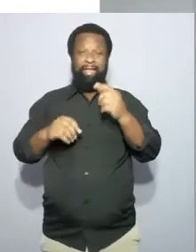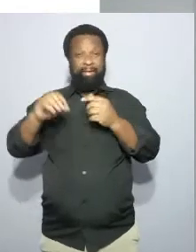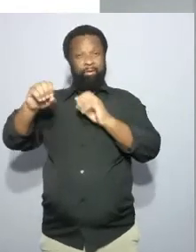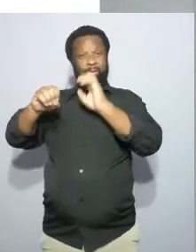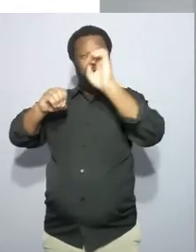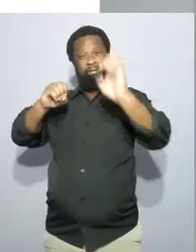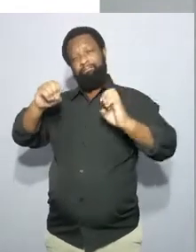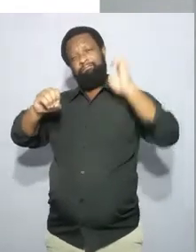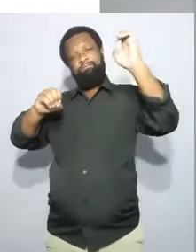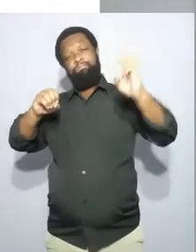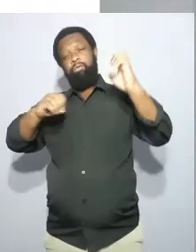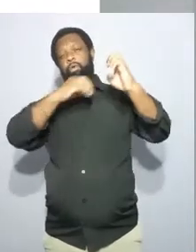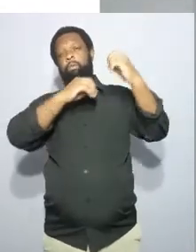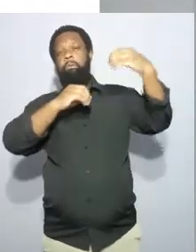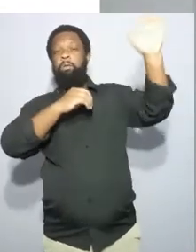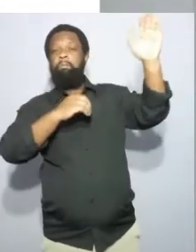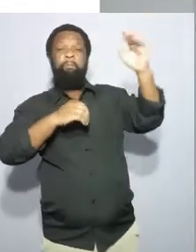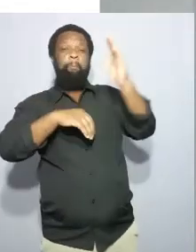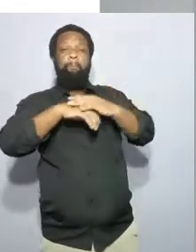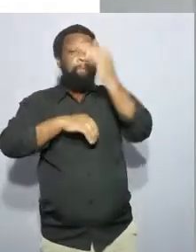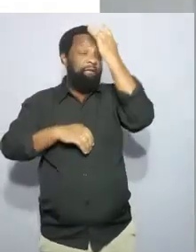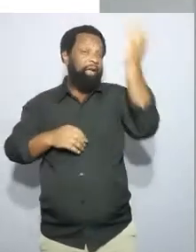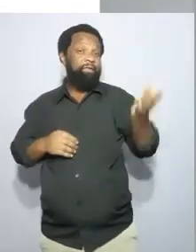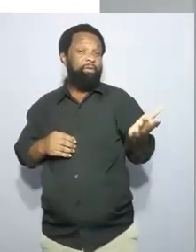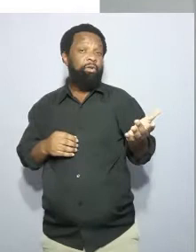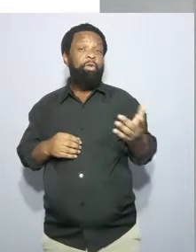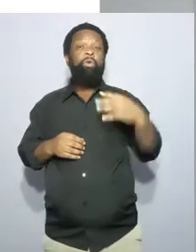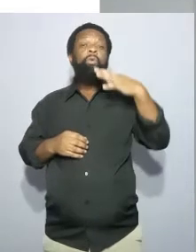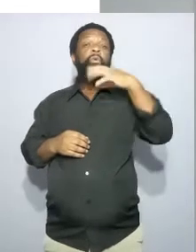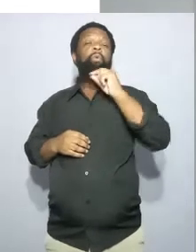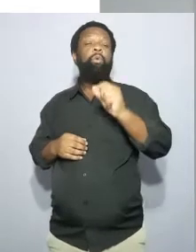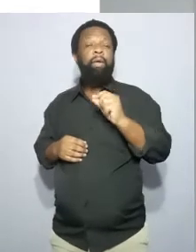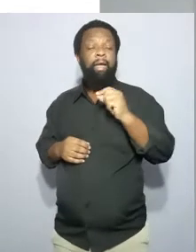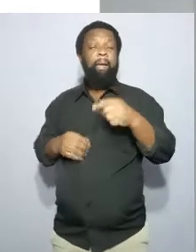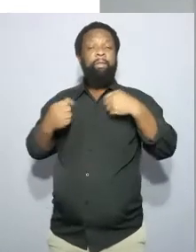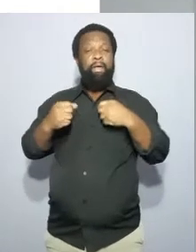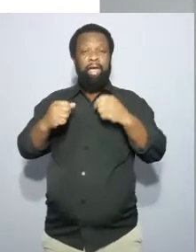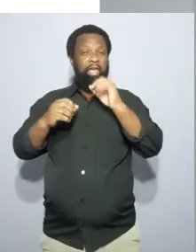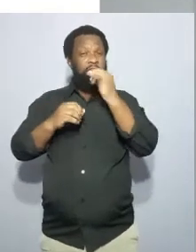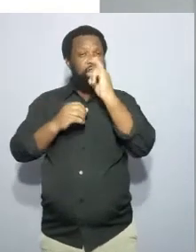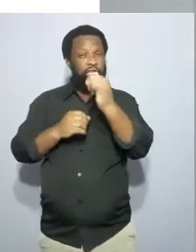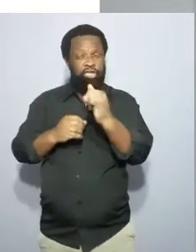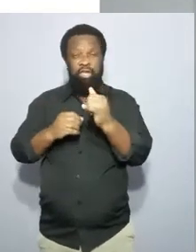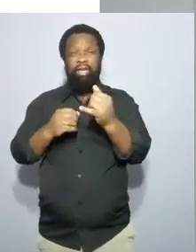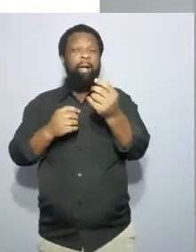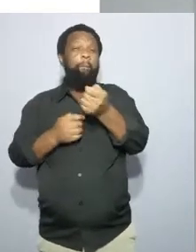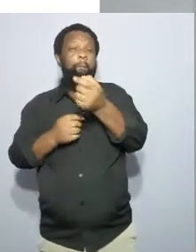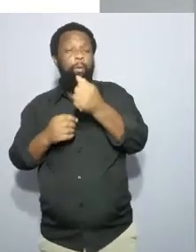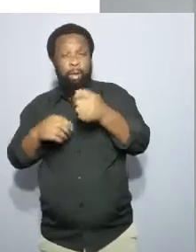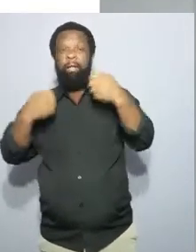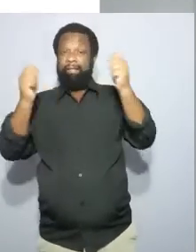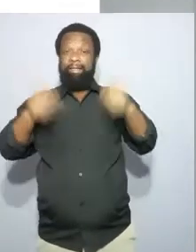retirá-lo. Isso significa, então, que ele precisa absorver uma menor quantidade de energia